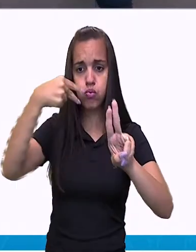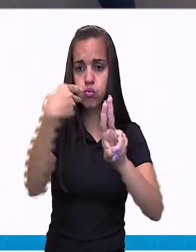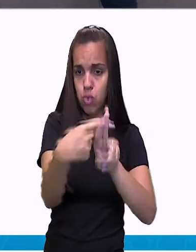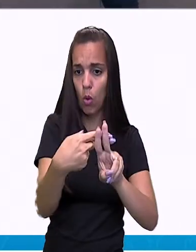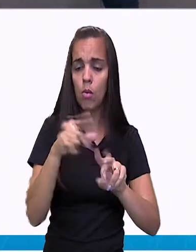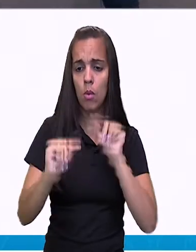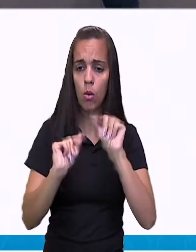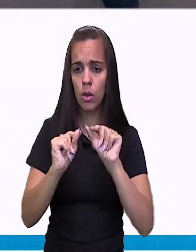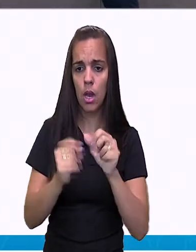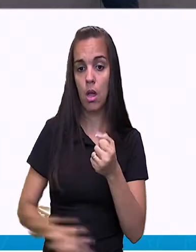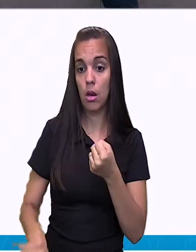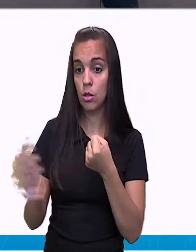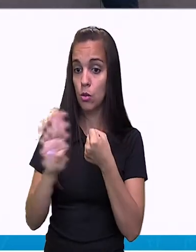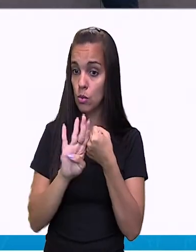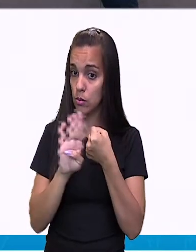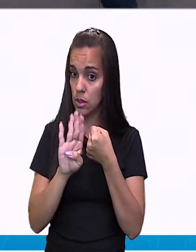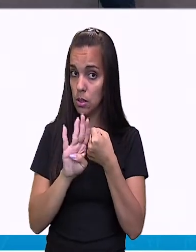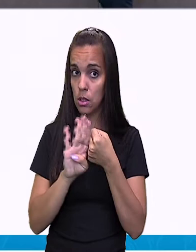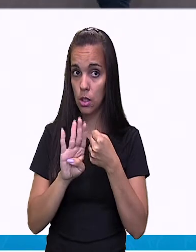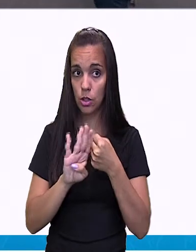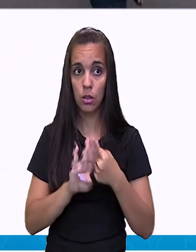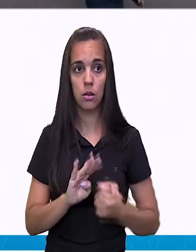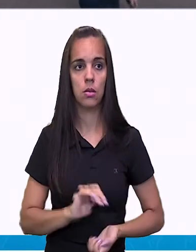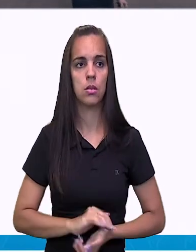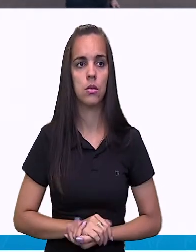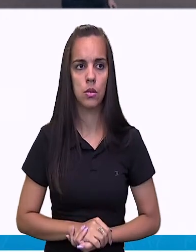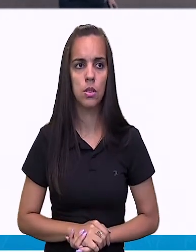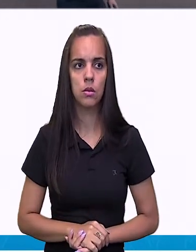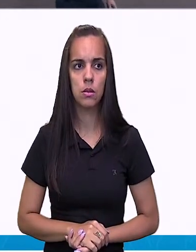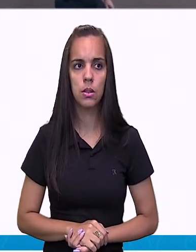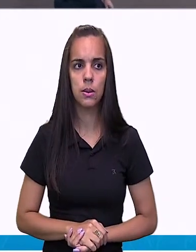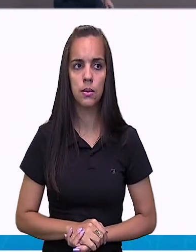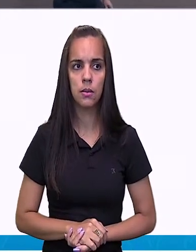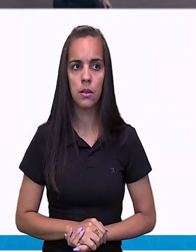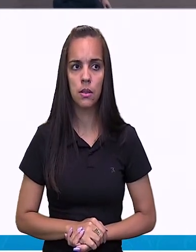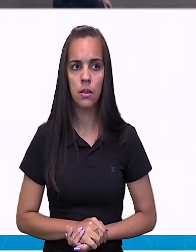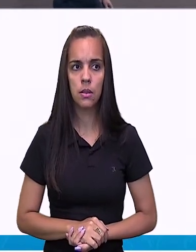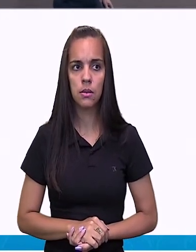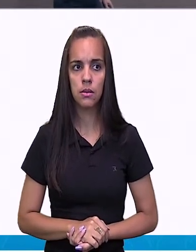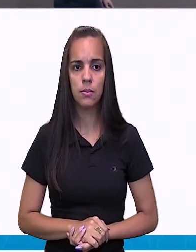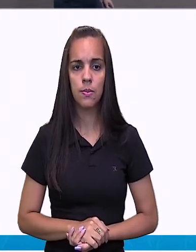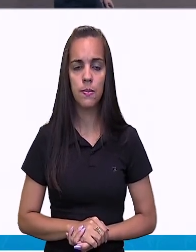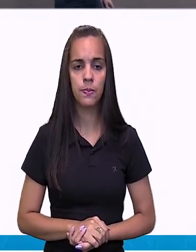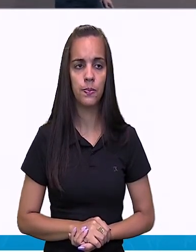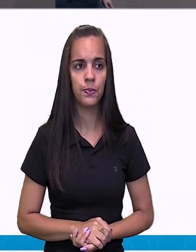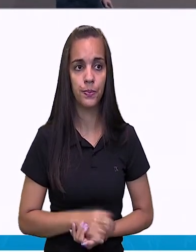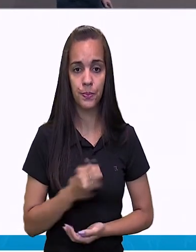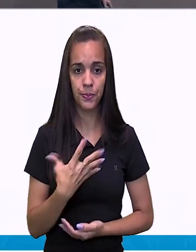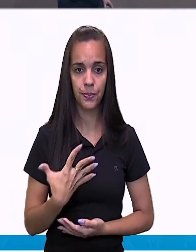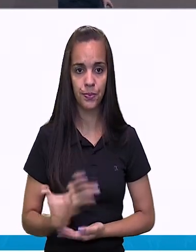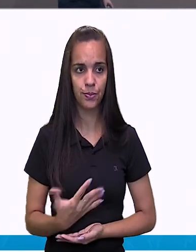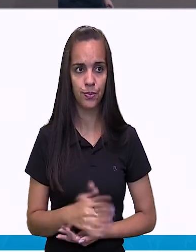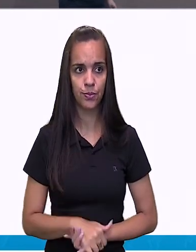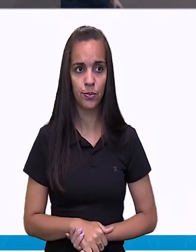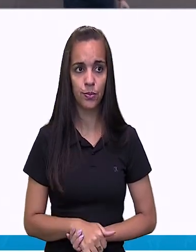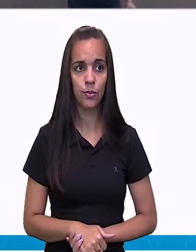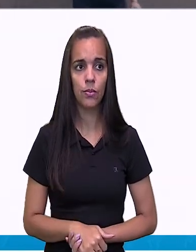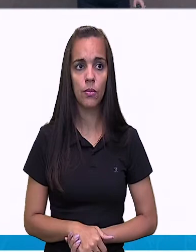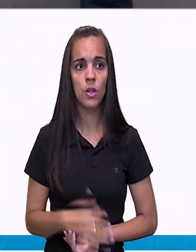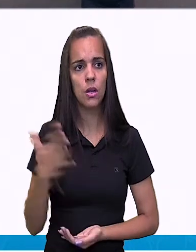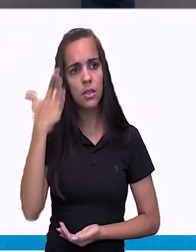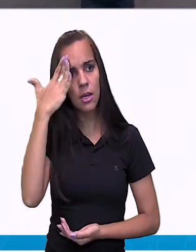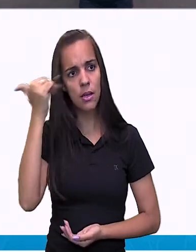passado. Observem aqui, então, que esse valor é de um nome. Bem, sabemos